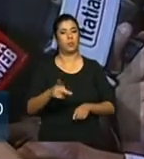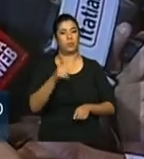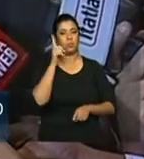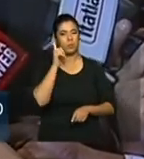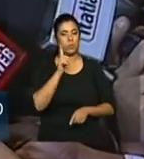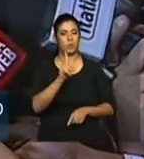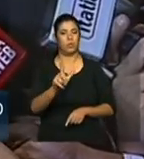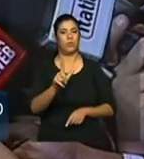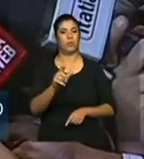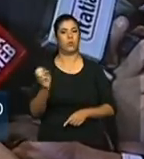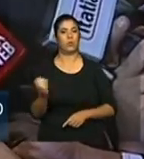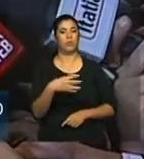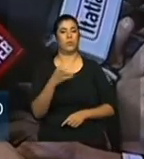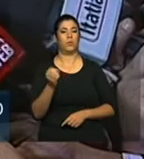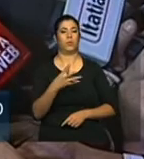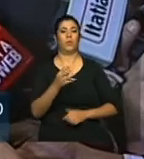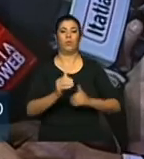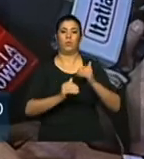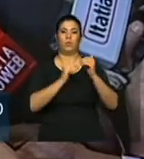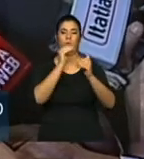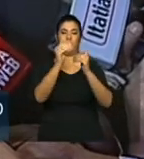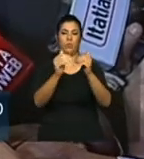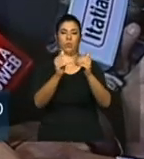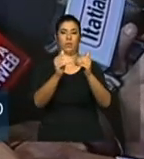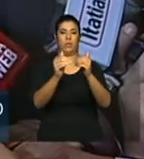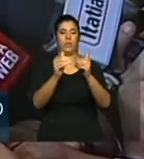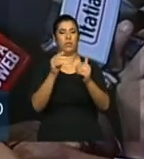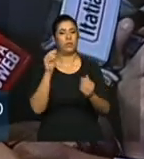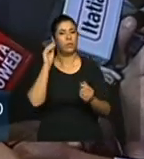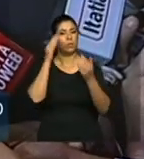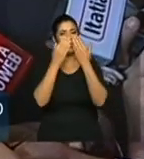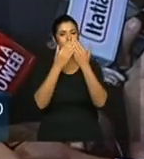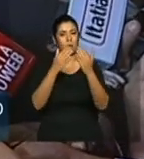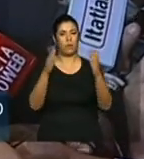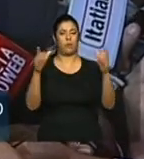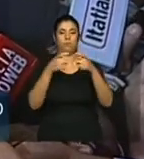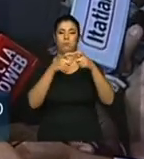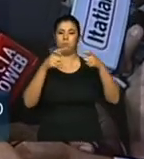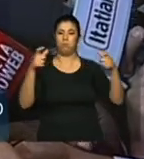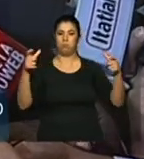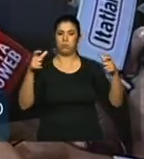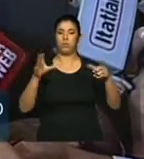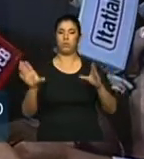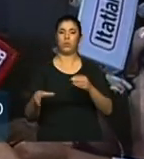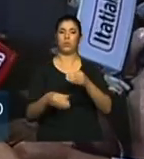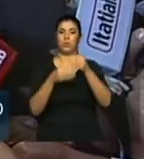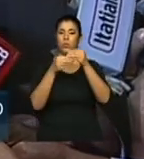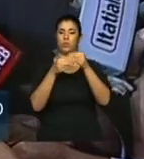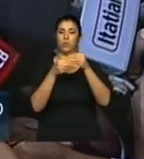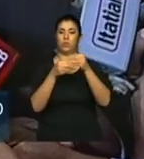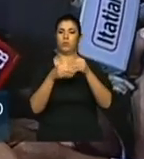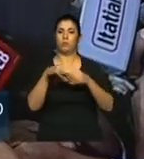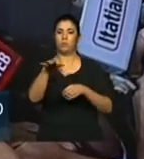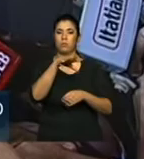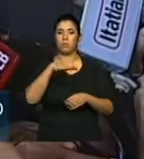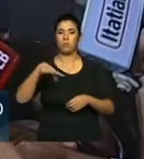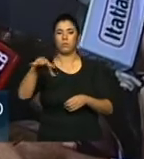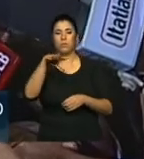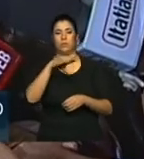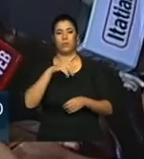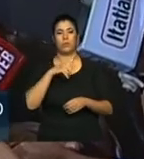também novos avanços, no sentido de ampliar cada vez mais e consolidar os espaços